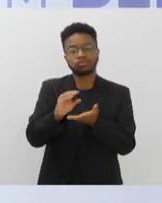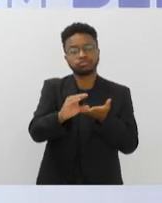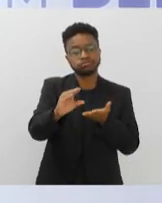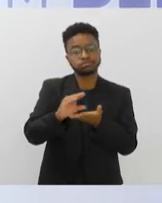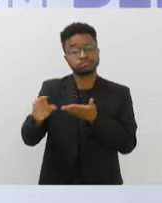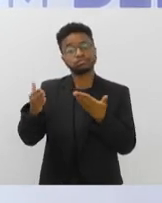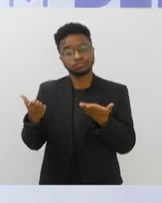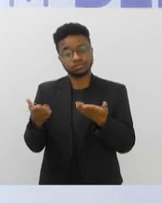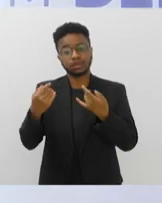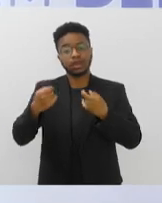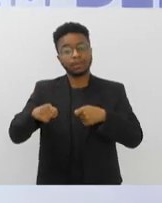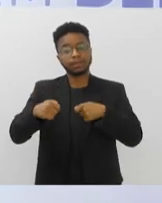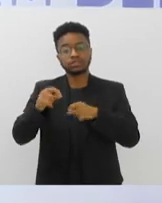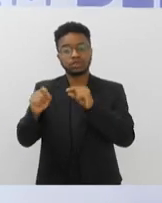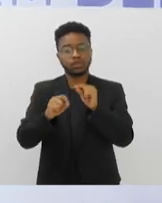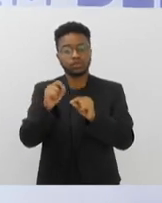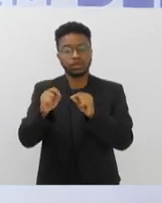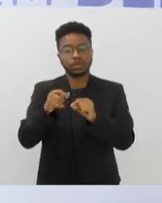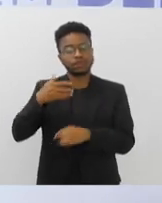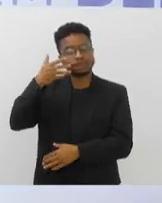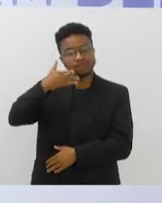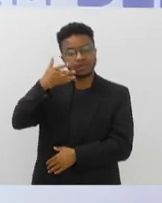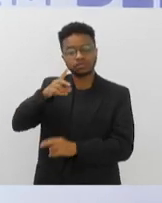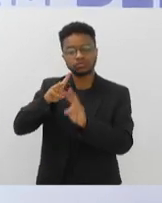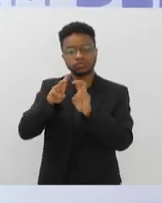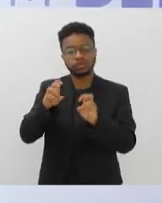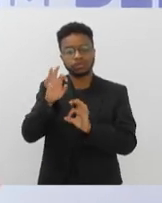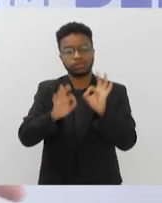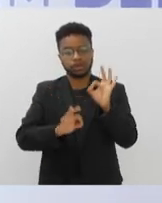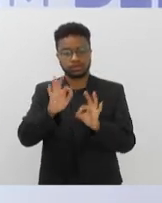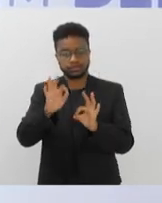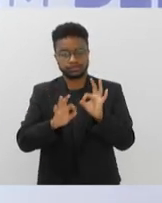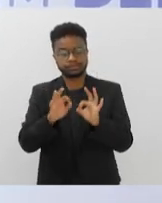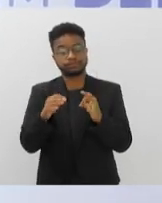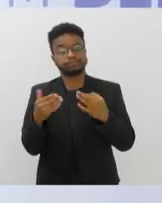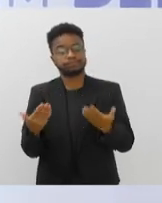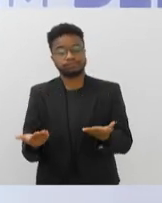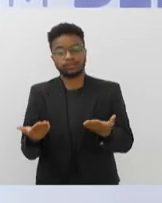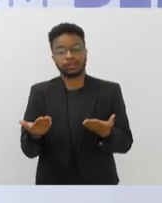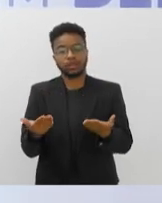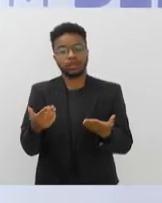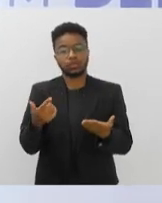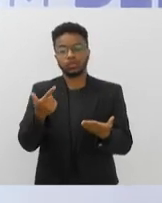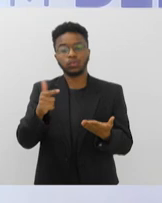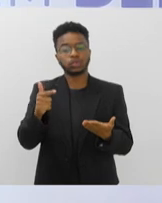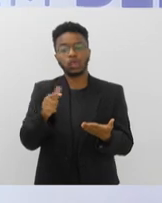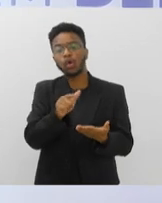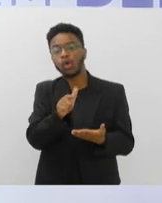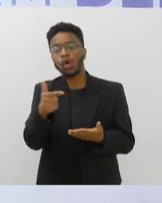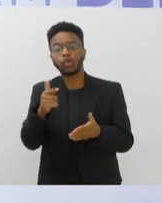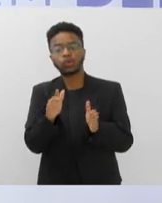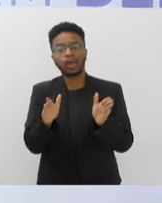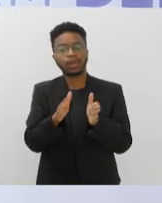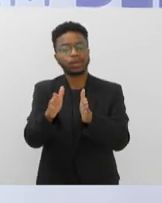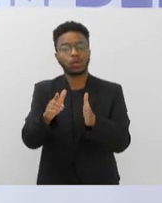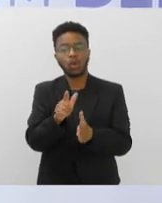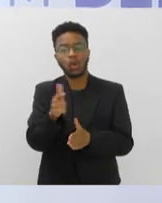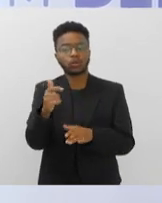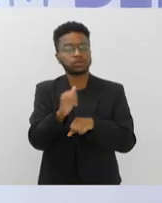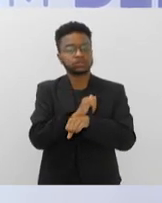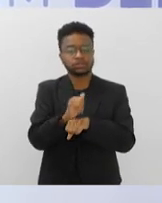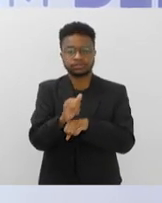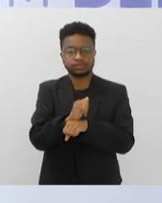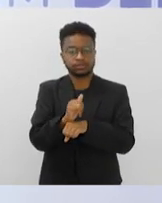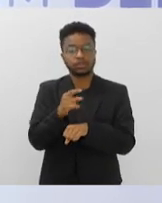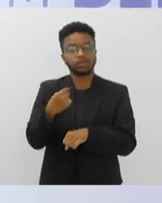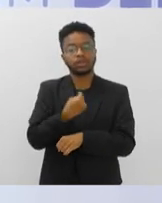temos que partir tido uma Fala de quê de planejamento então assim não tem não não tem outro caminho senão a gente